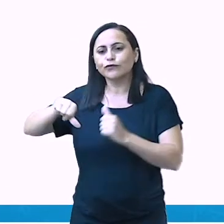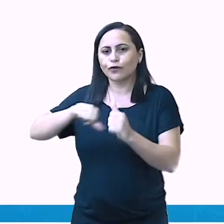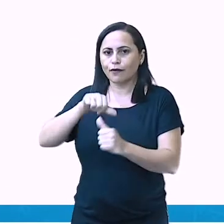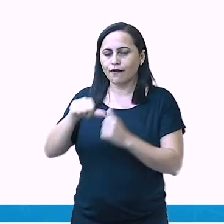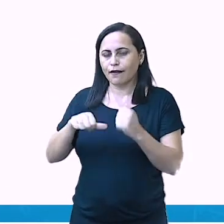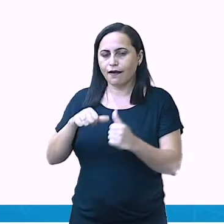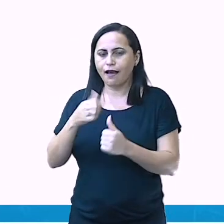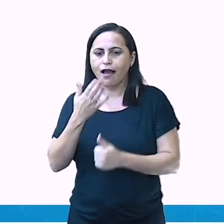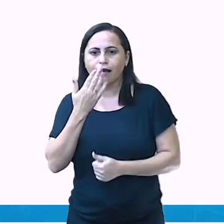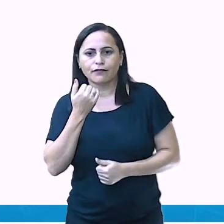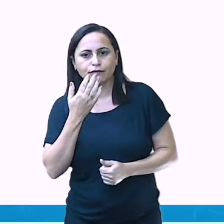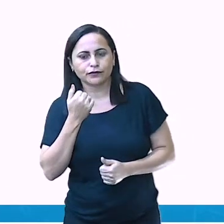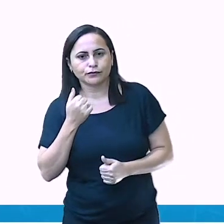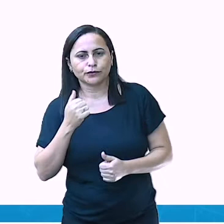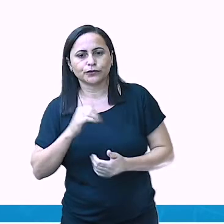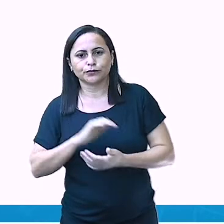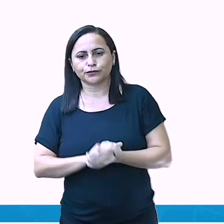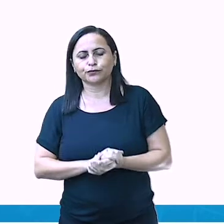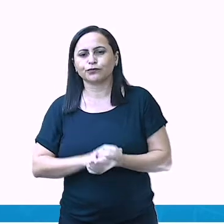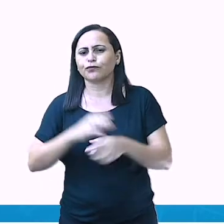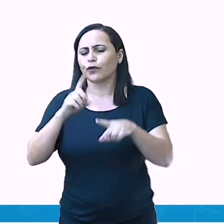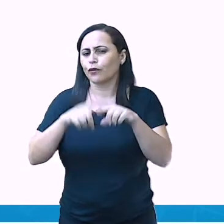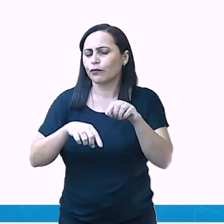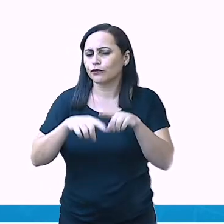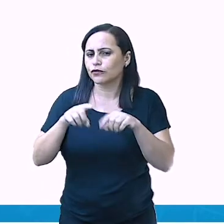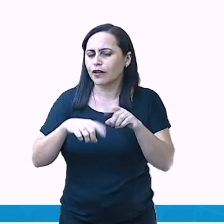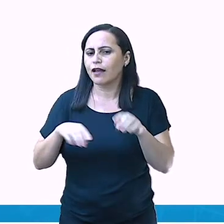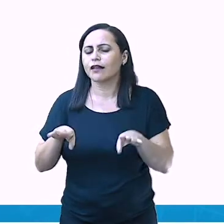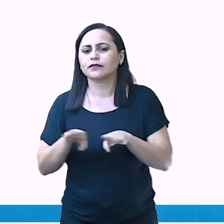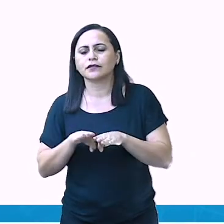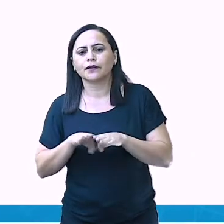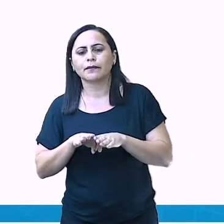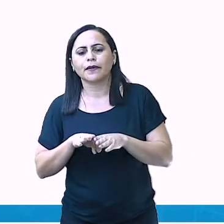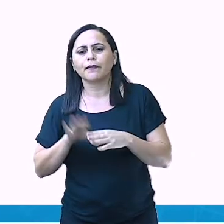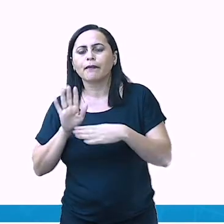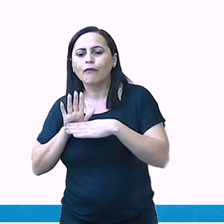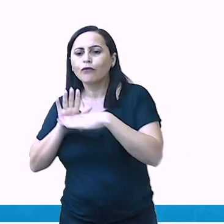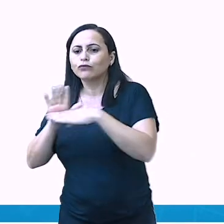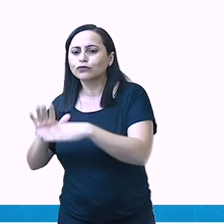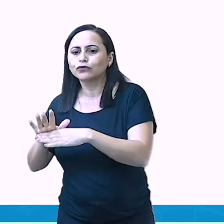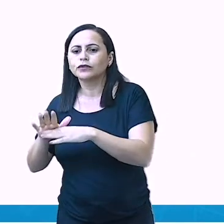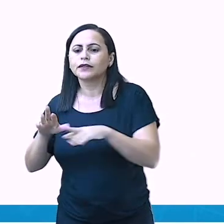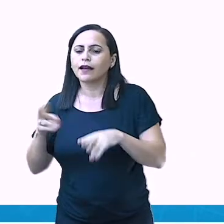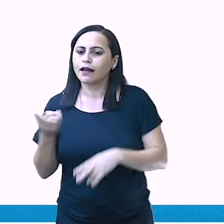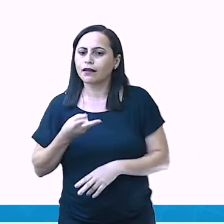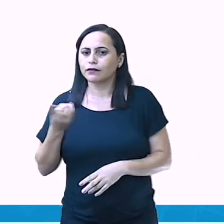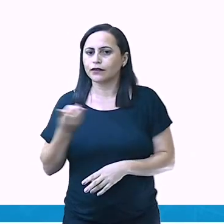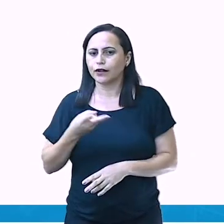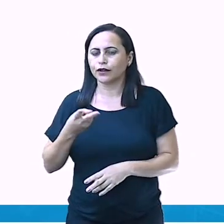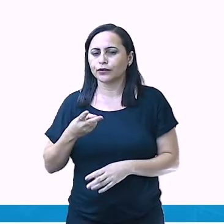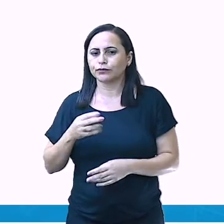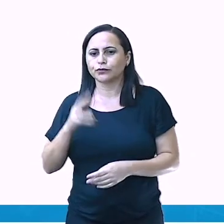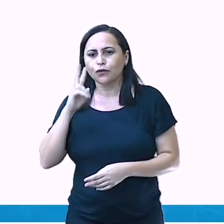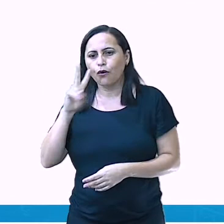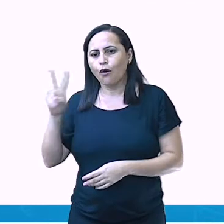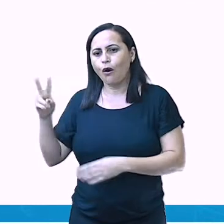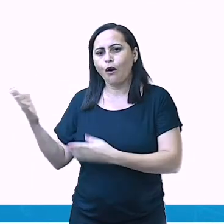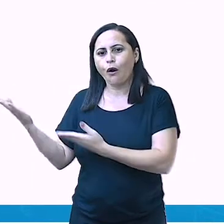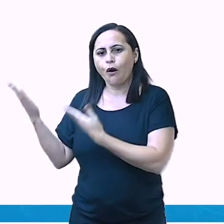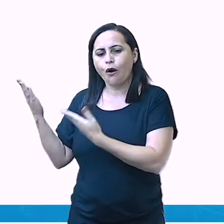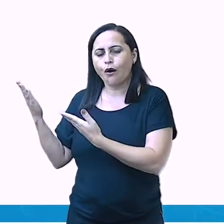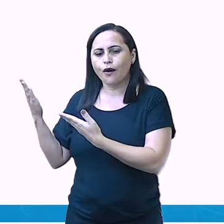alimentos, de objetos, para que um pudesse suprir a necessidade do outro. Então, veja bem, olha, trocando aqui o sal